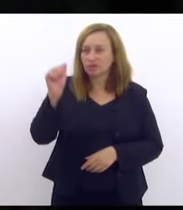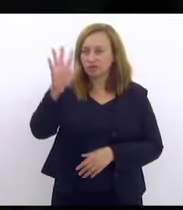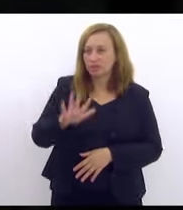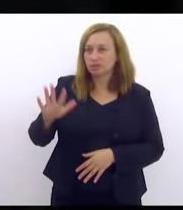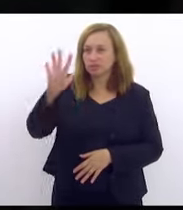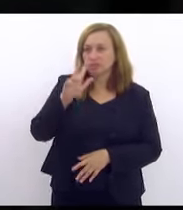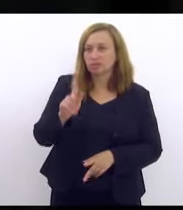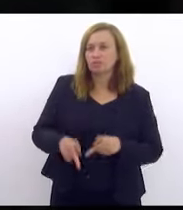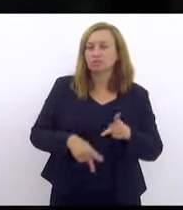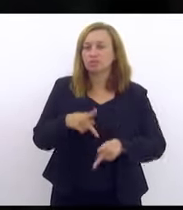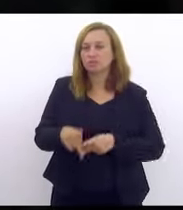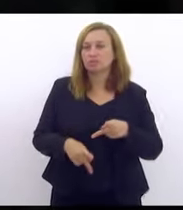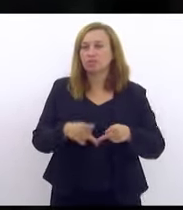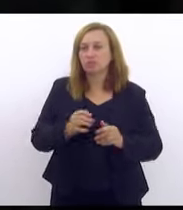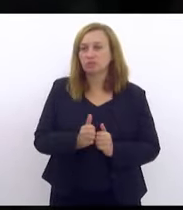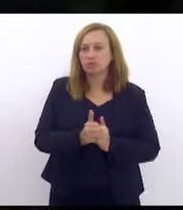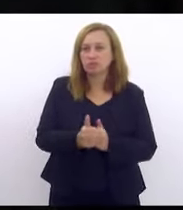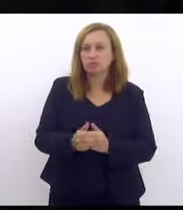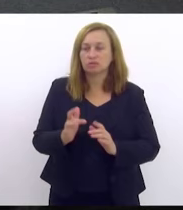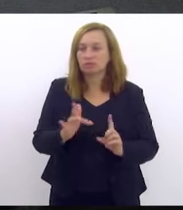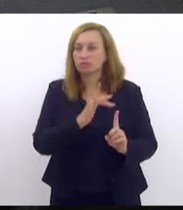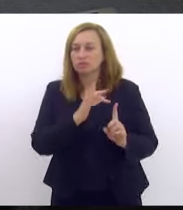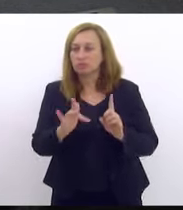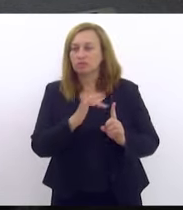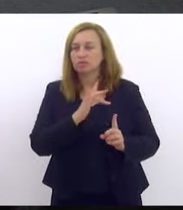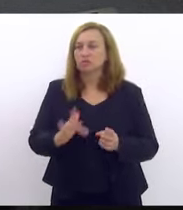à população e os segmentos mais vulneráveis.